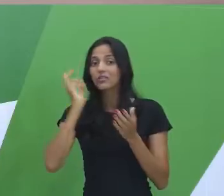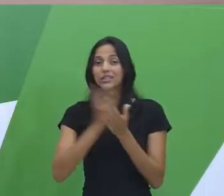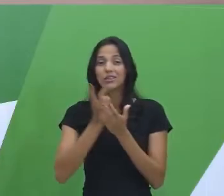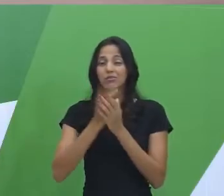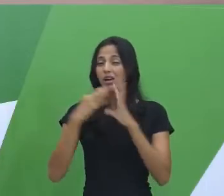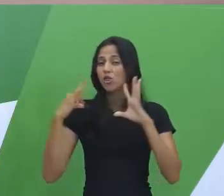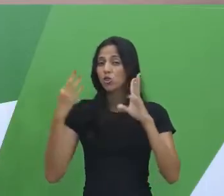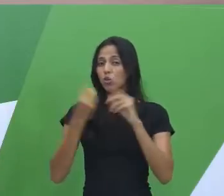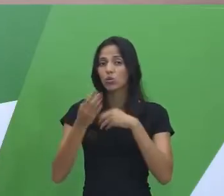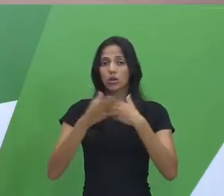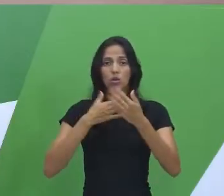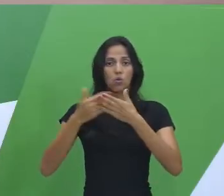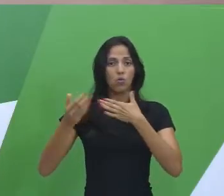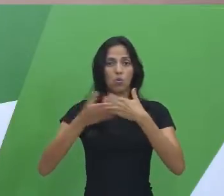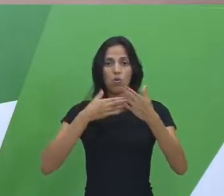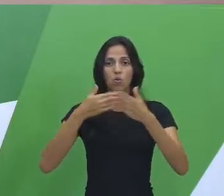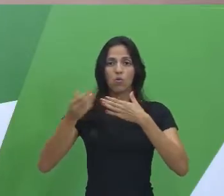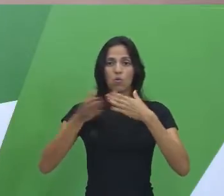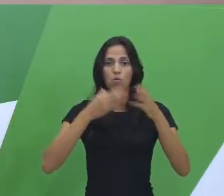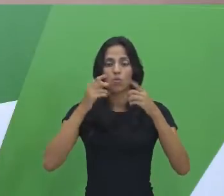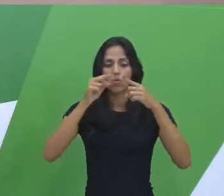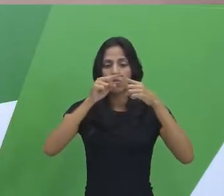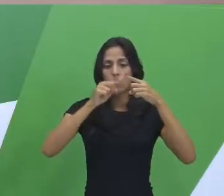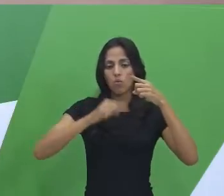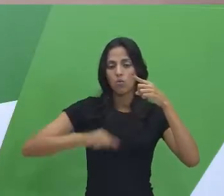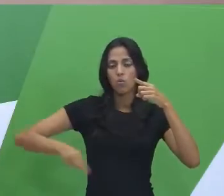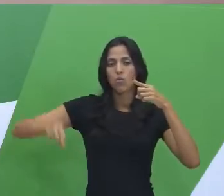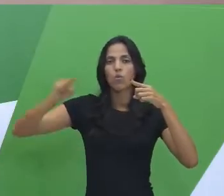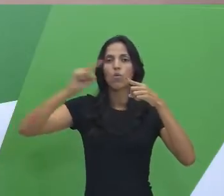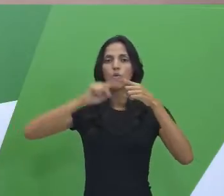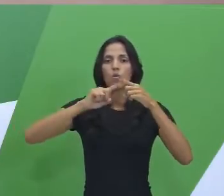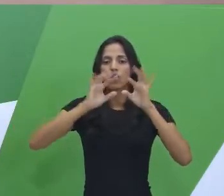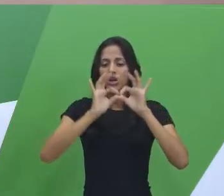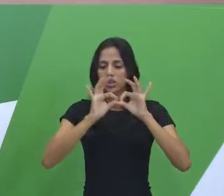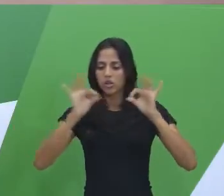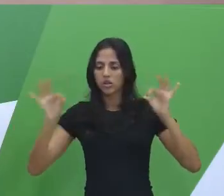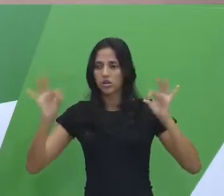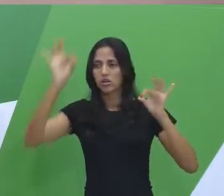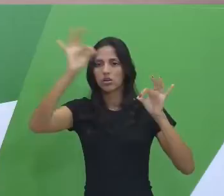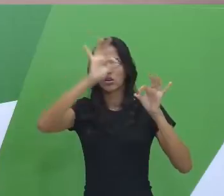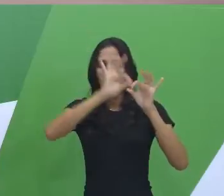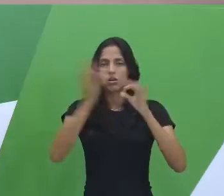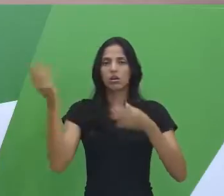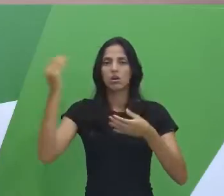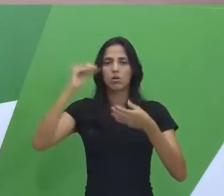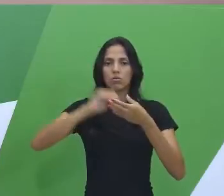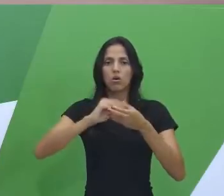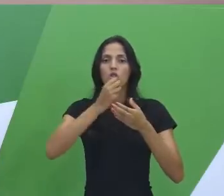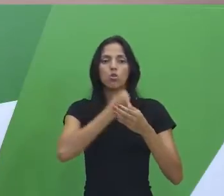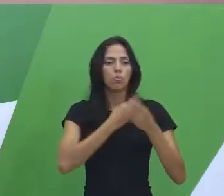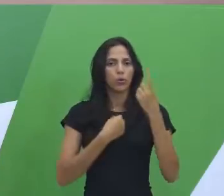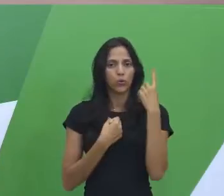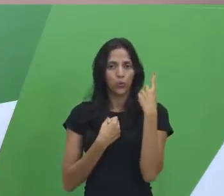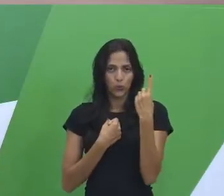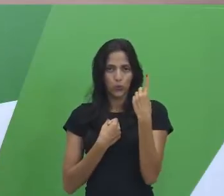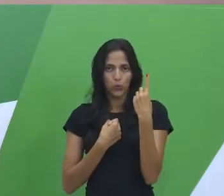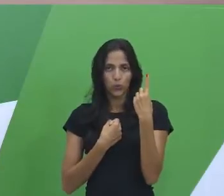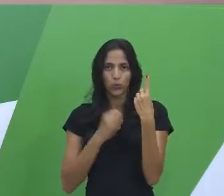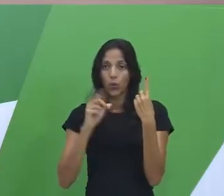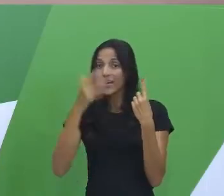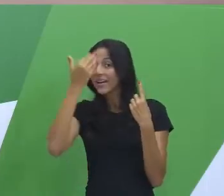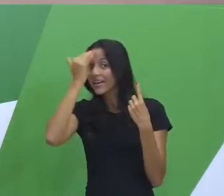toda e qualquer centralização dela, quando você coloca no plano, ela é de 1.